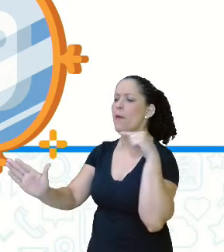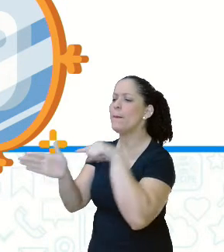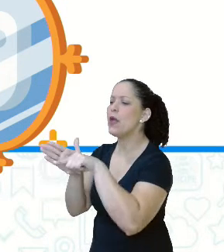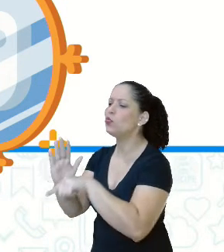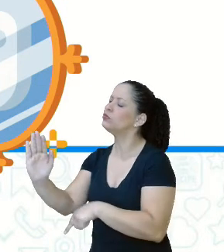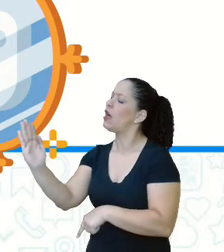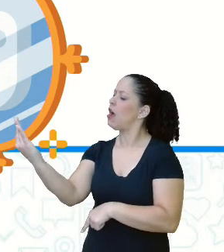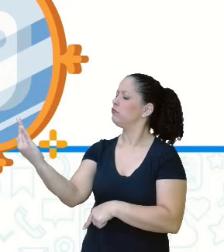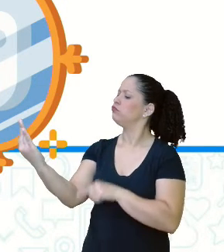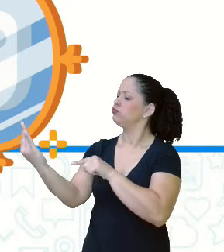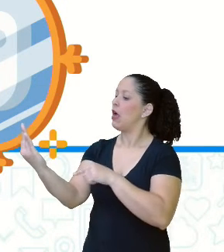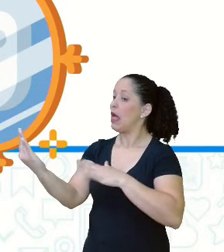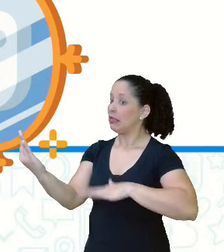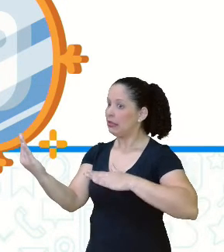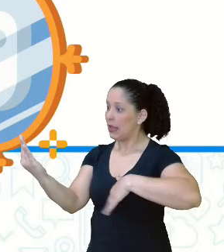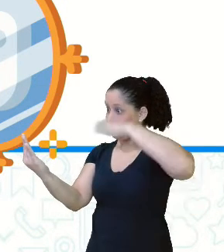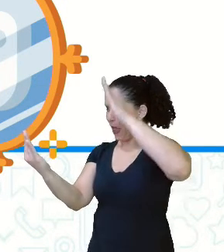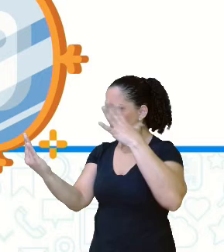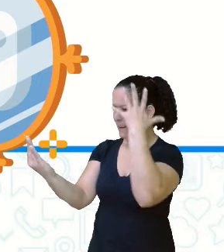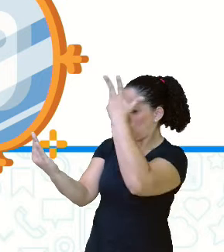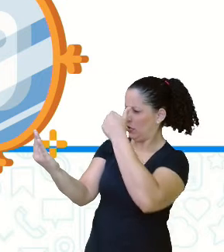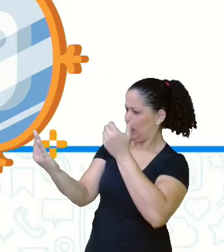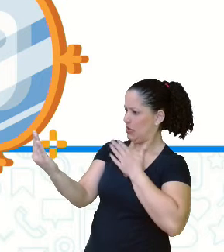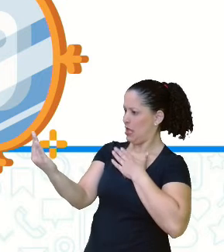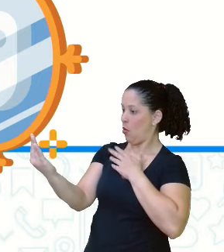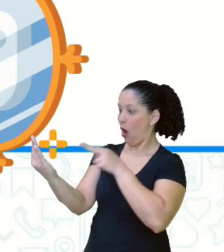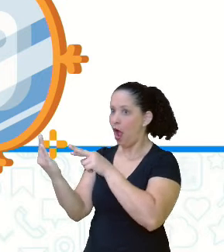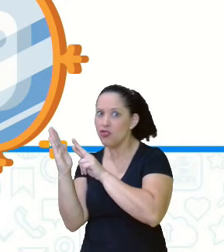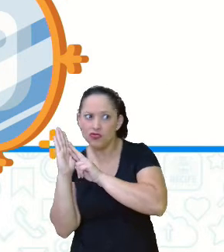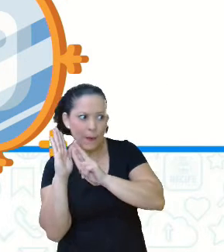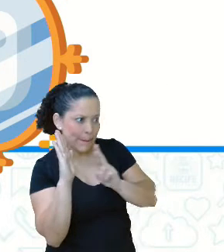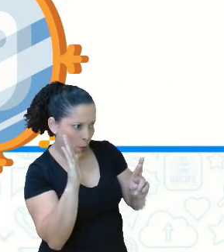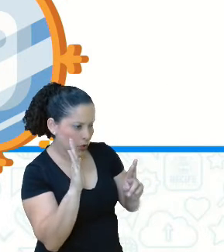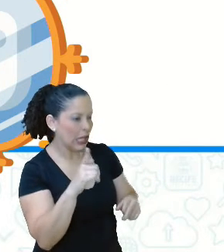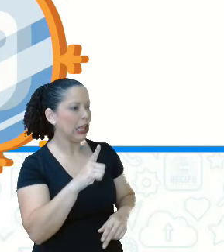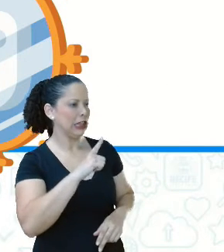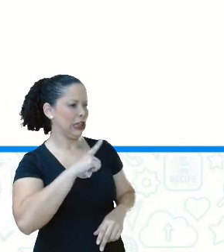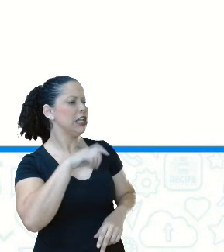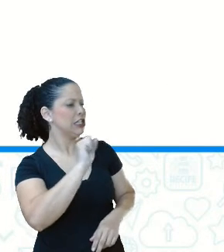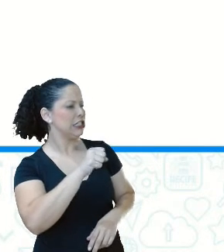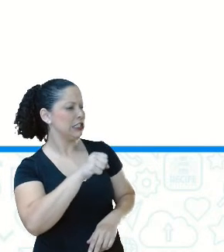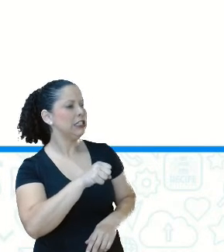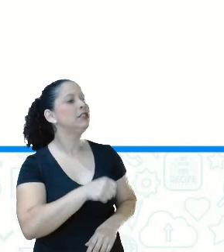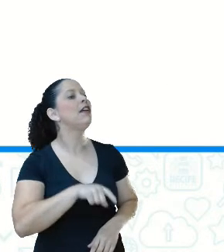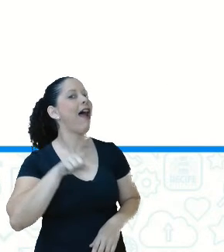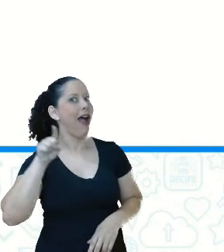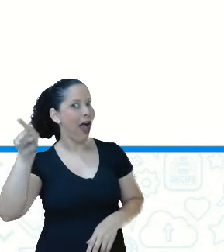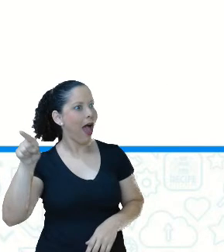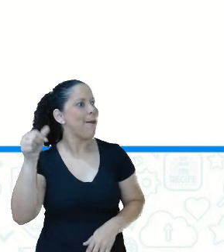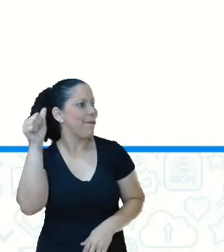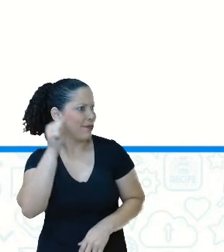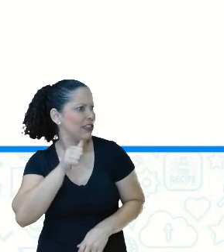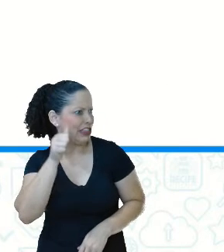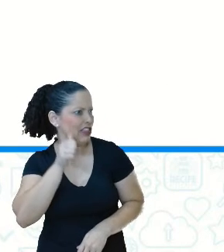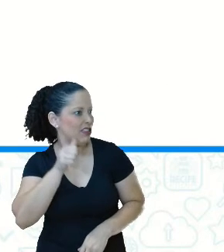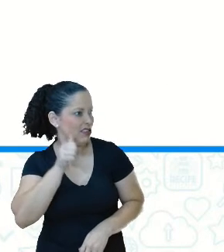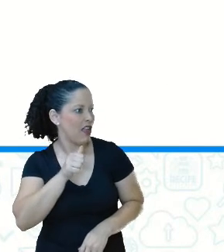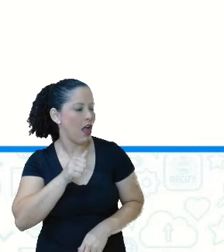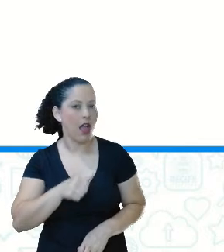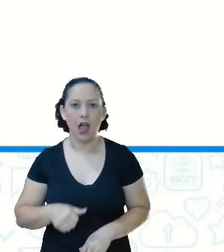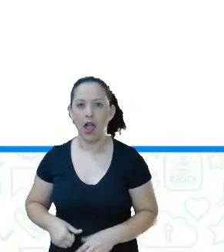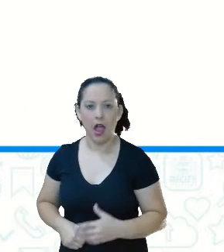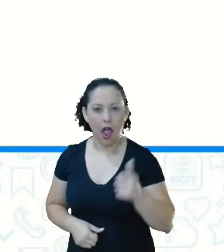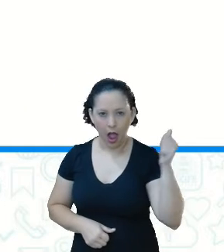ele respondeu? Há alguém mais belo do que tu, minha rainha. É a Branca de Neve. A rainha má ficou